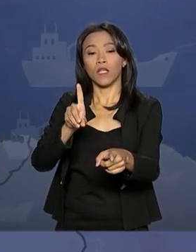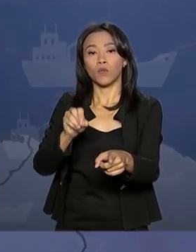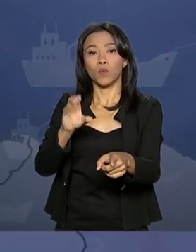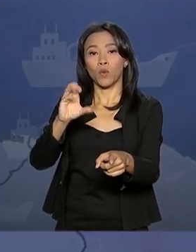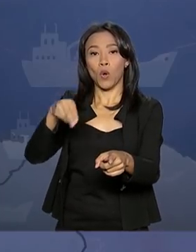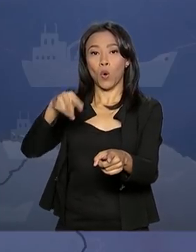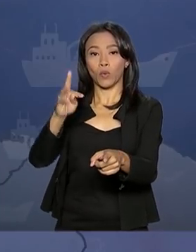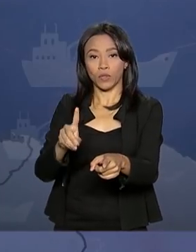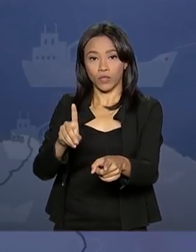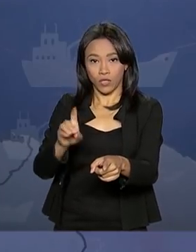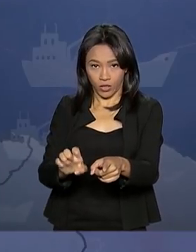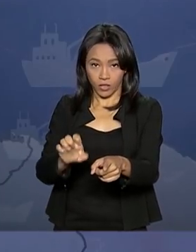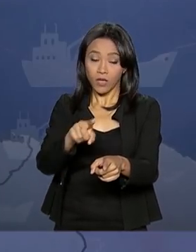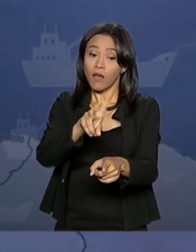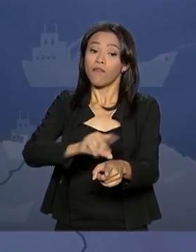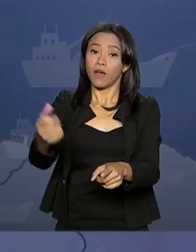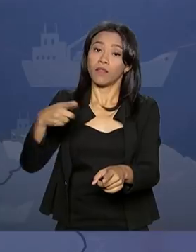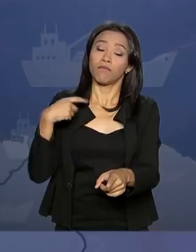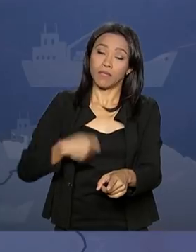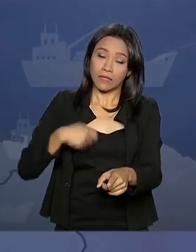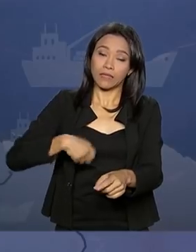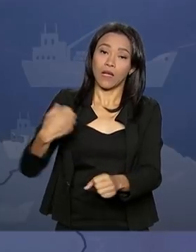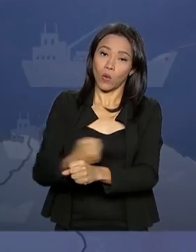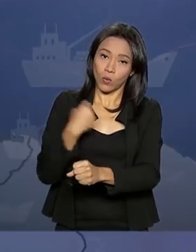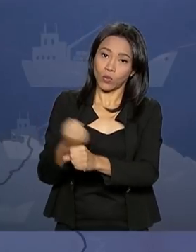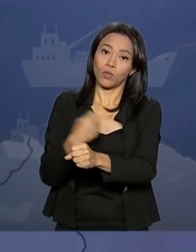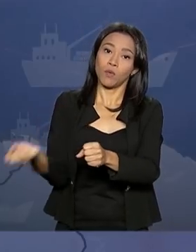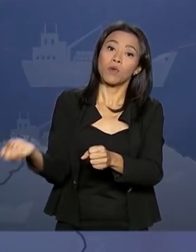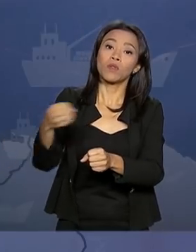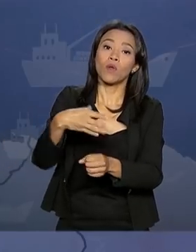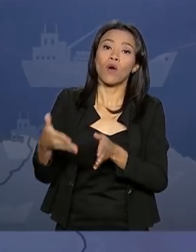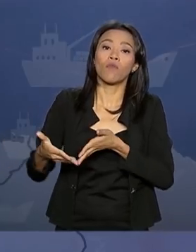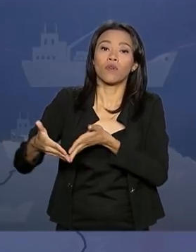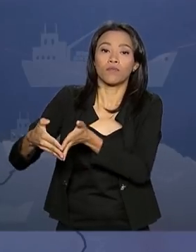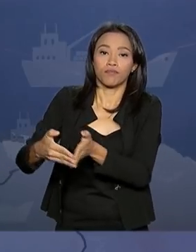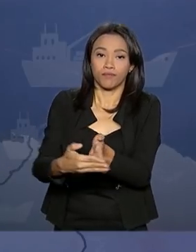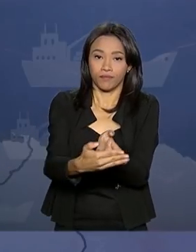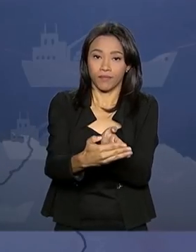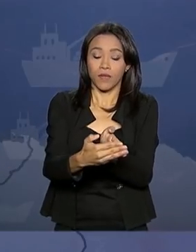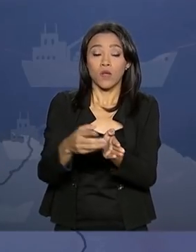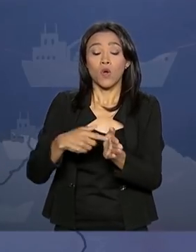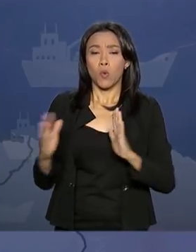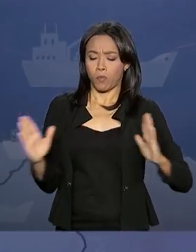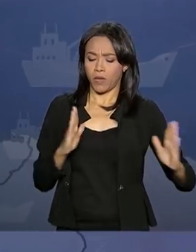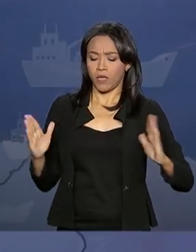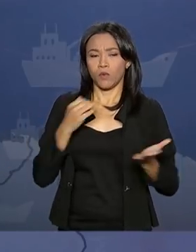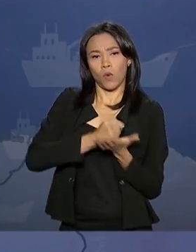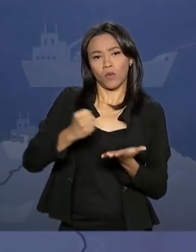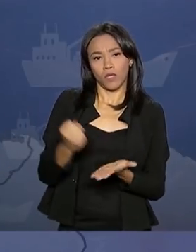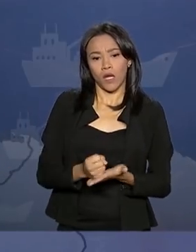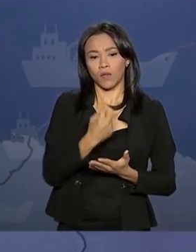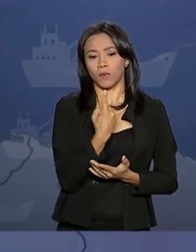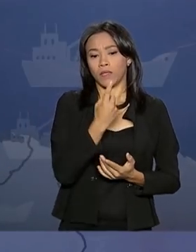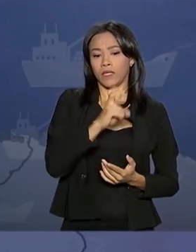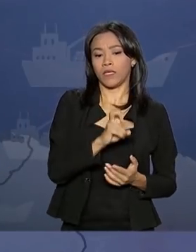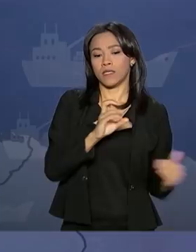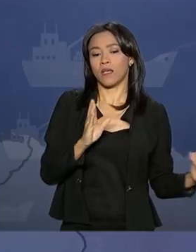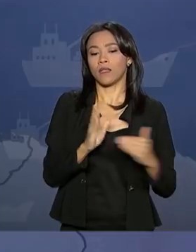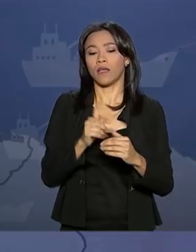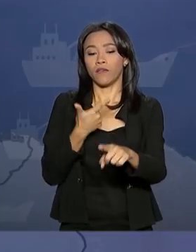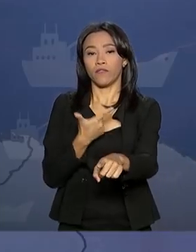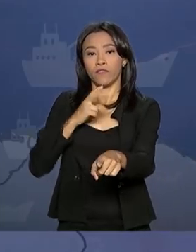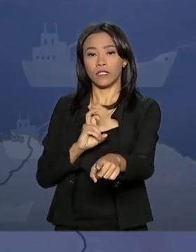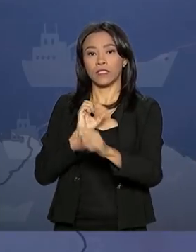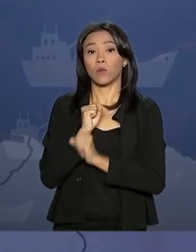vencer o leilão terá de construir uma nova área portuária. Os prazos dos contratos variam entre 15 e 25